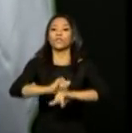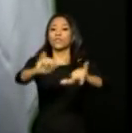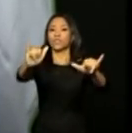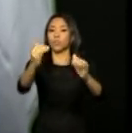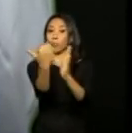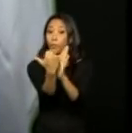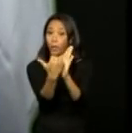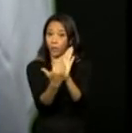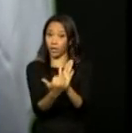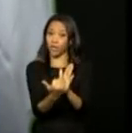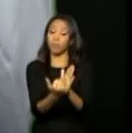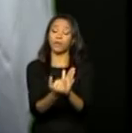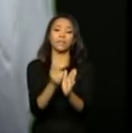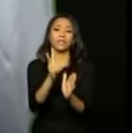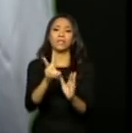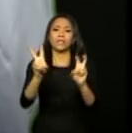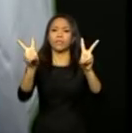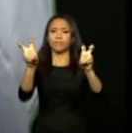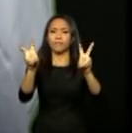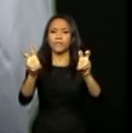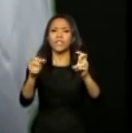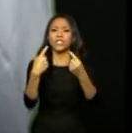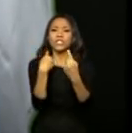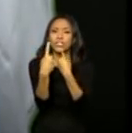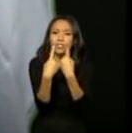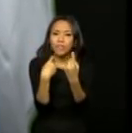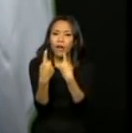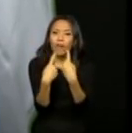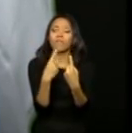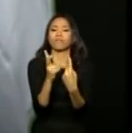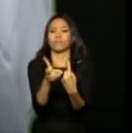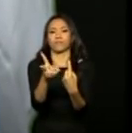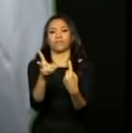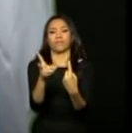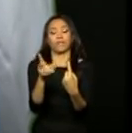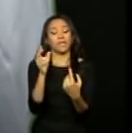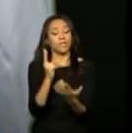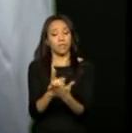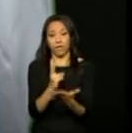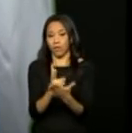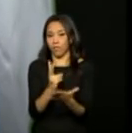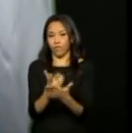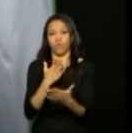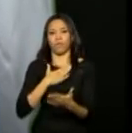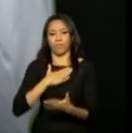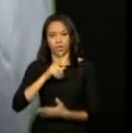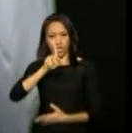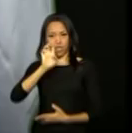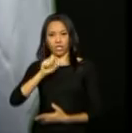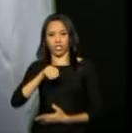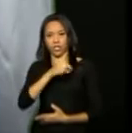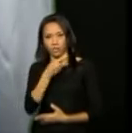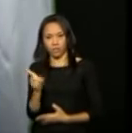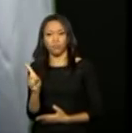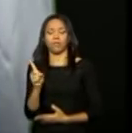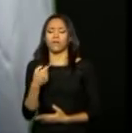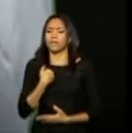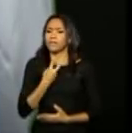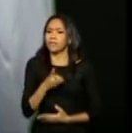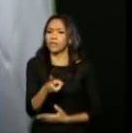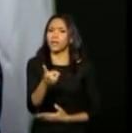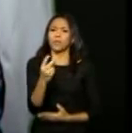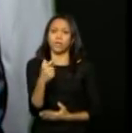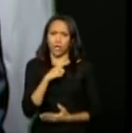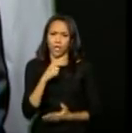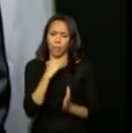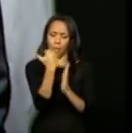Paulo. Diálogo, portanto, é um pressuposto da nossa gestão e o realizaremos por meio de um amplo programa